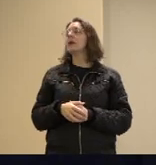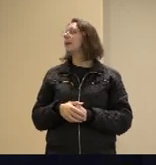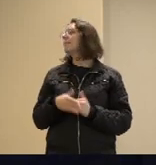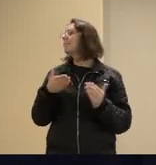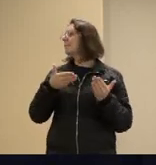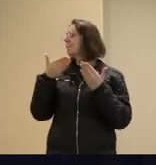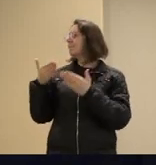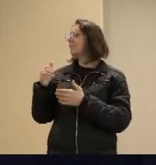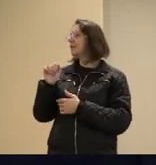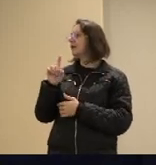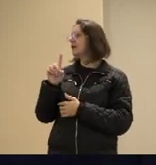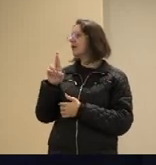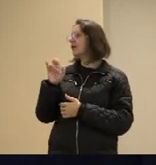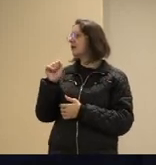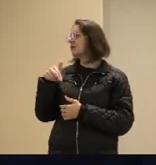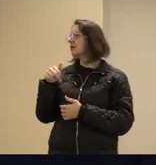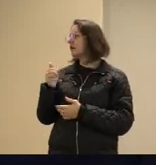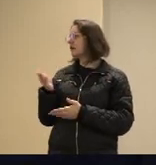a Adriana.